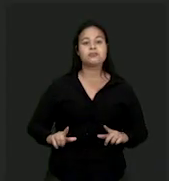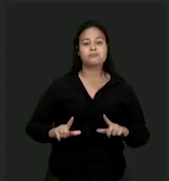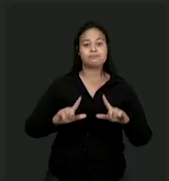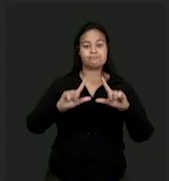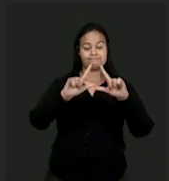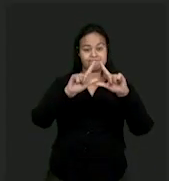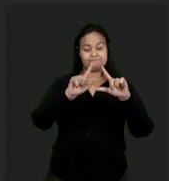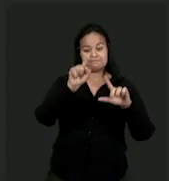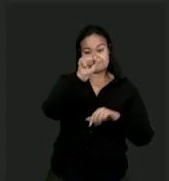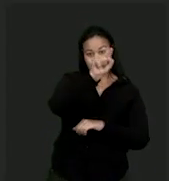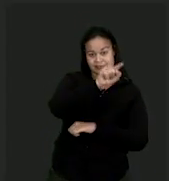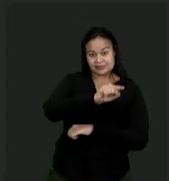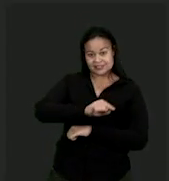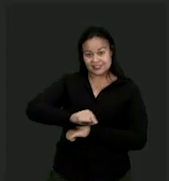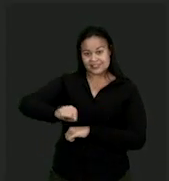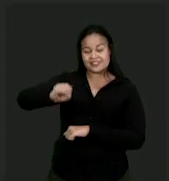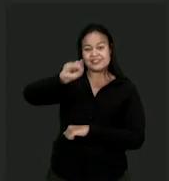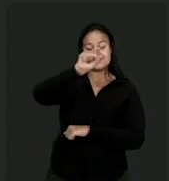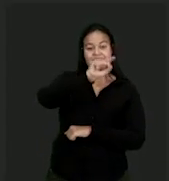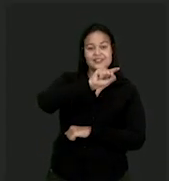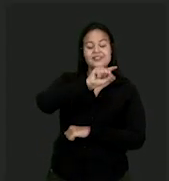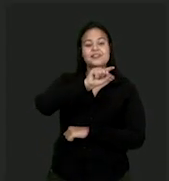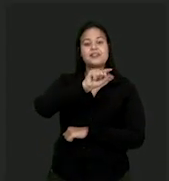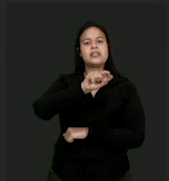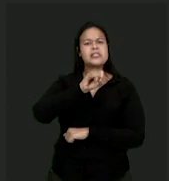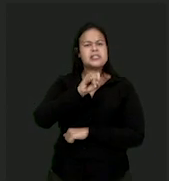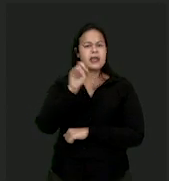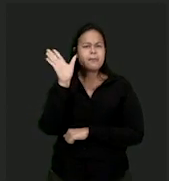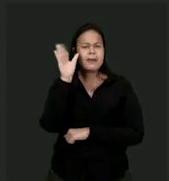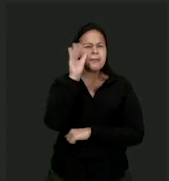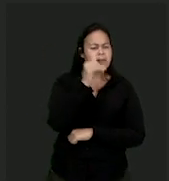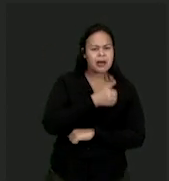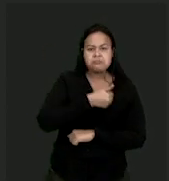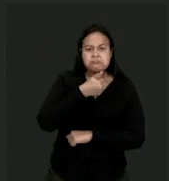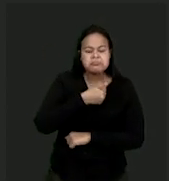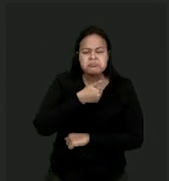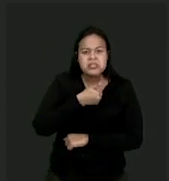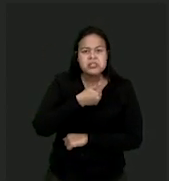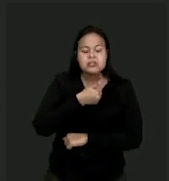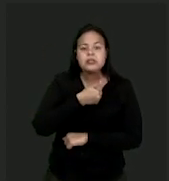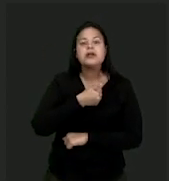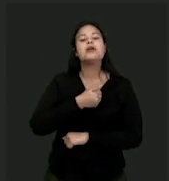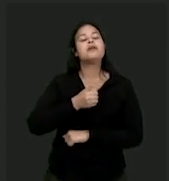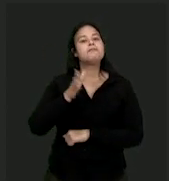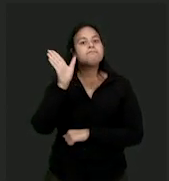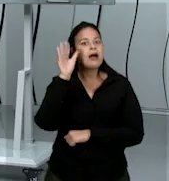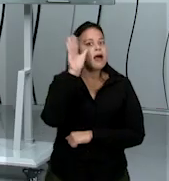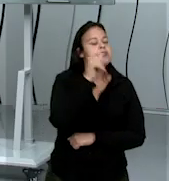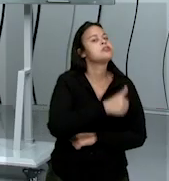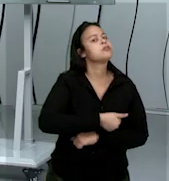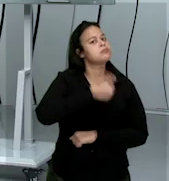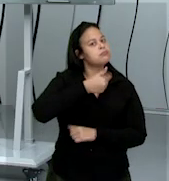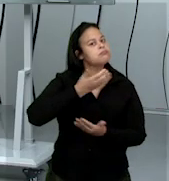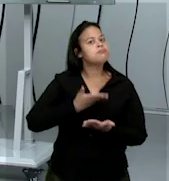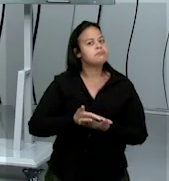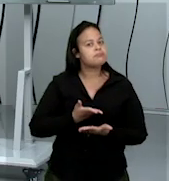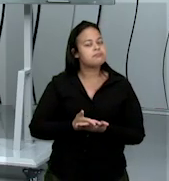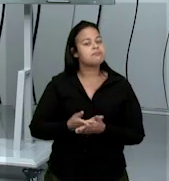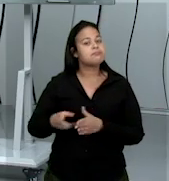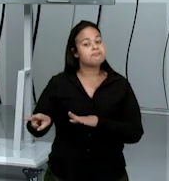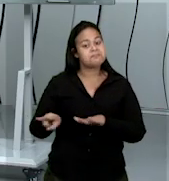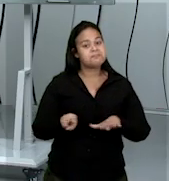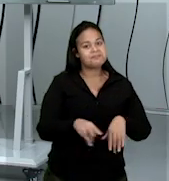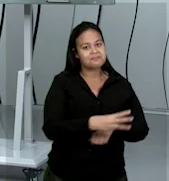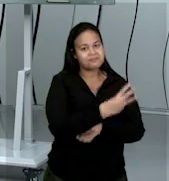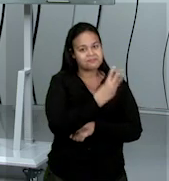de triângulos. Então eu peço que, se você não assistiu a primeira aula, que você assista a primeira aula, tá certo? E hoje nós estamos na semana